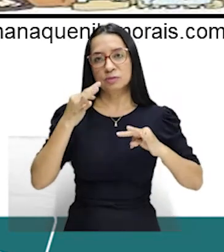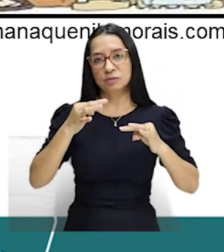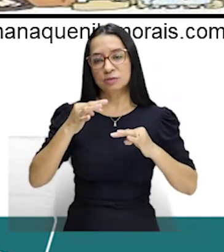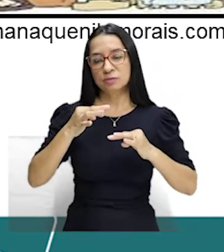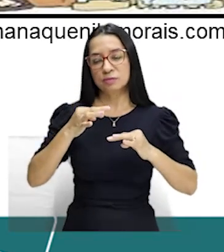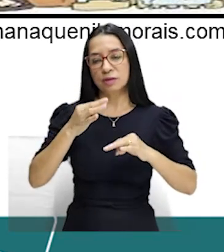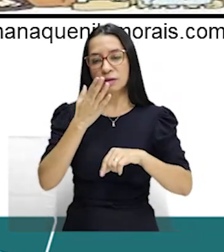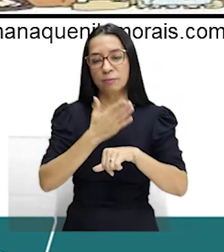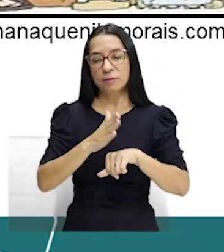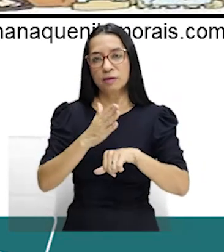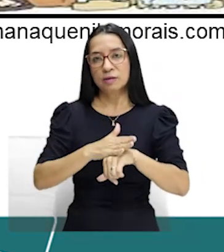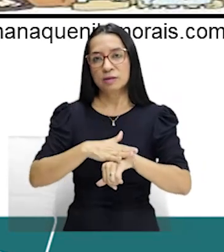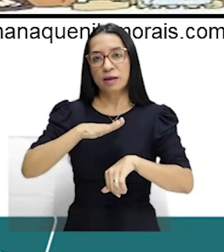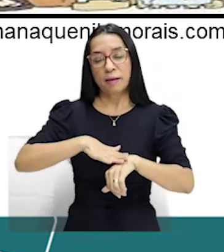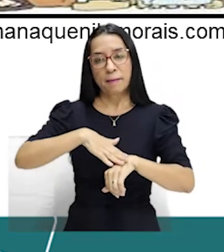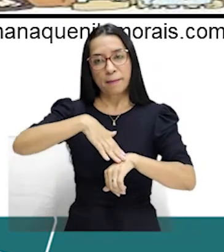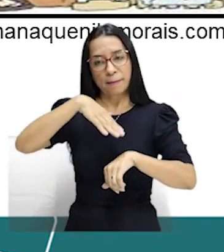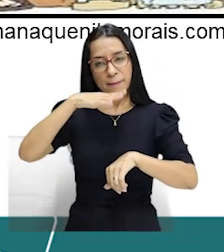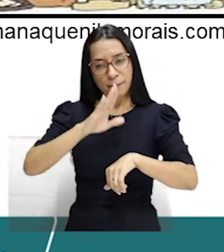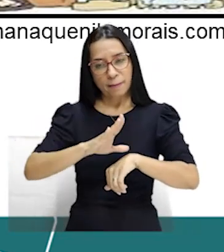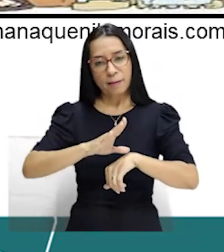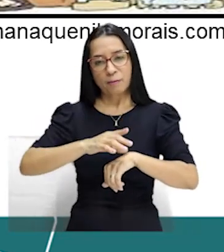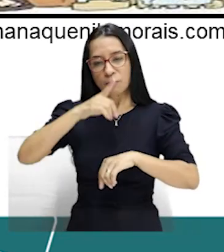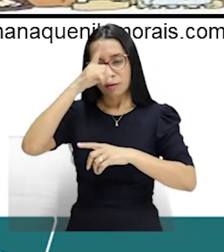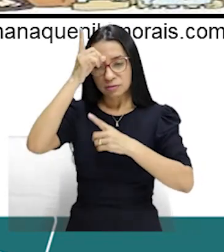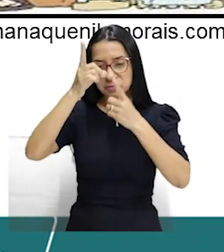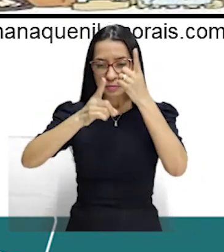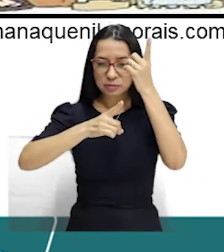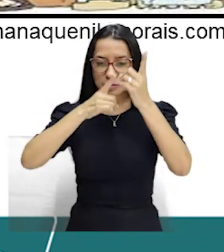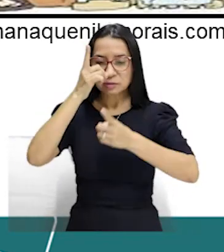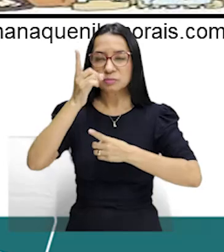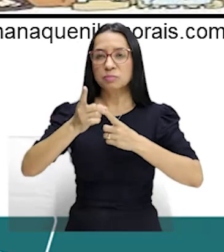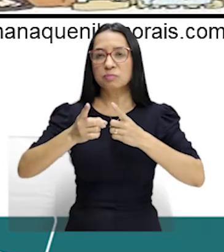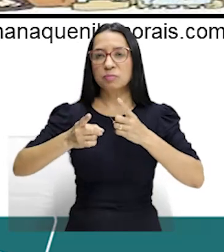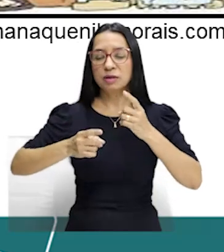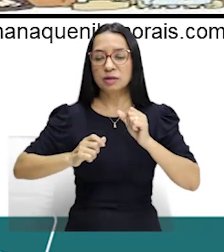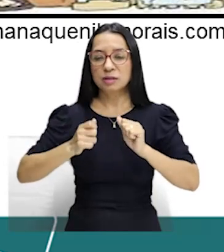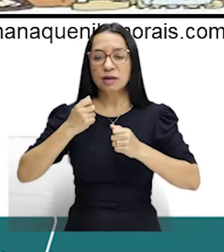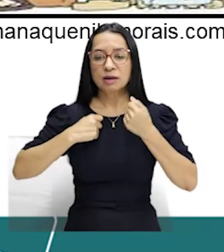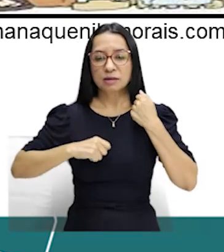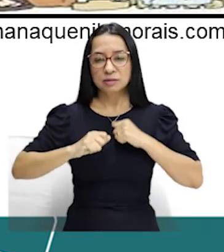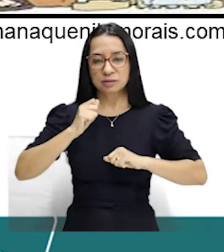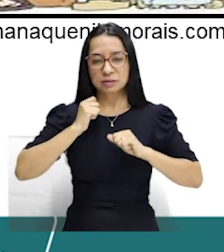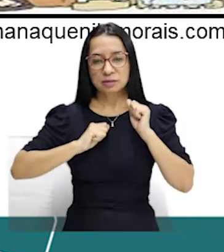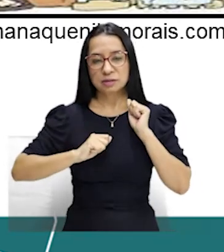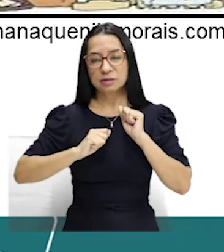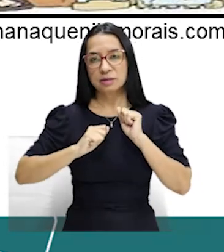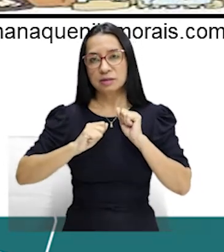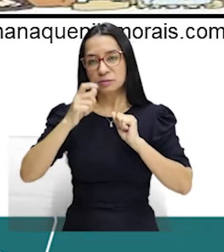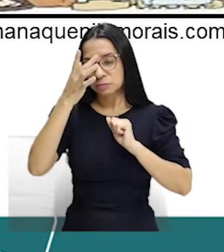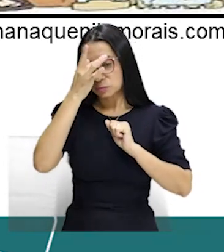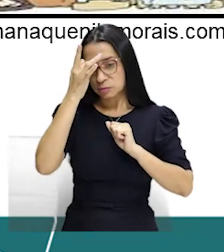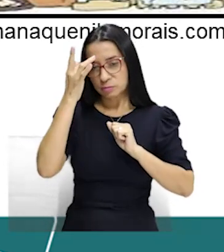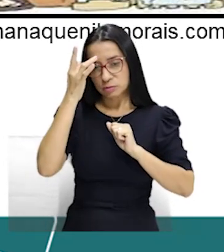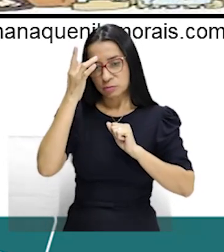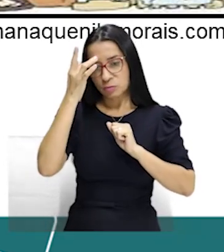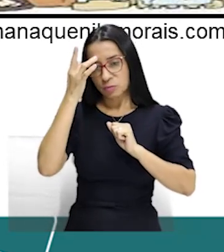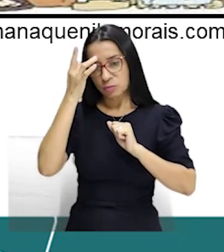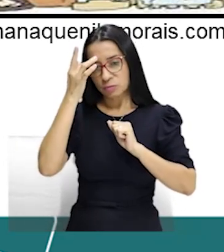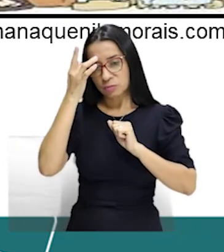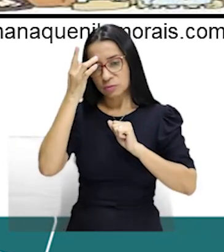desperta ansiedade nos indivíduos. O fascínio de conhecer novos lugares, novas formas de